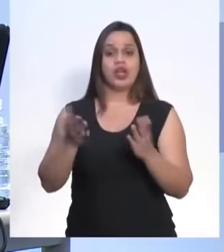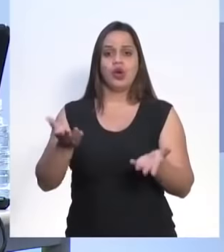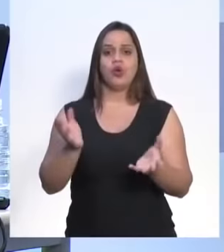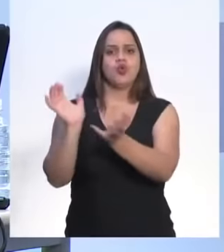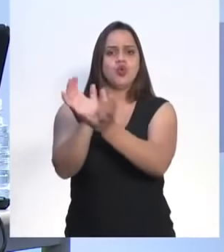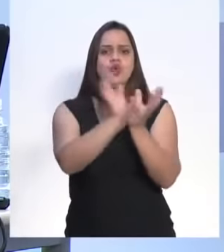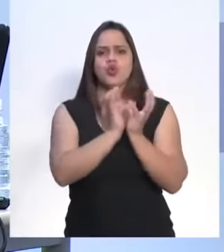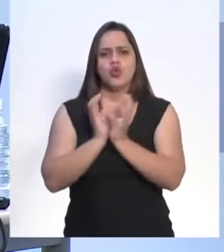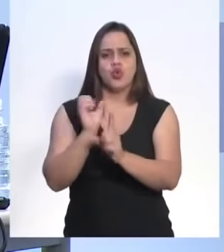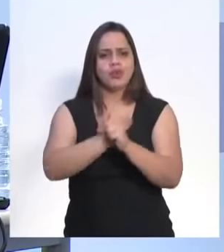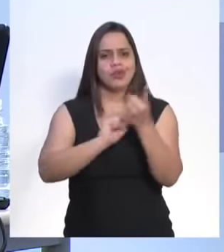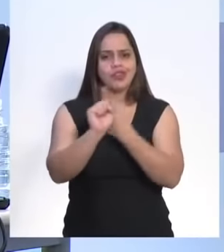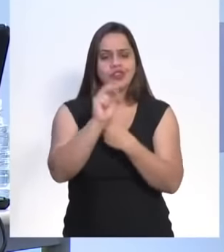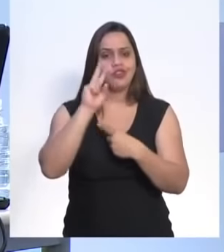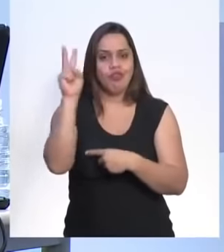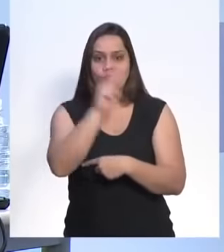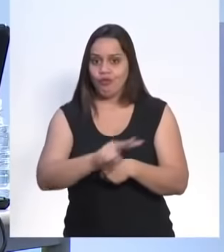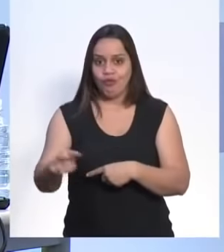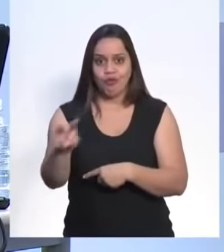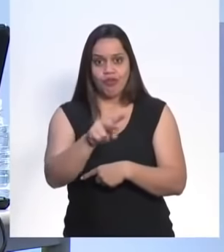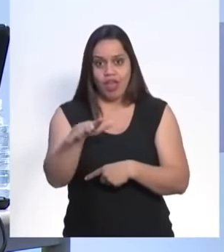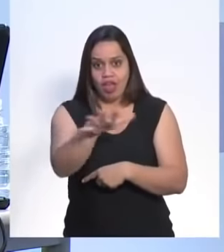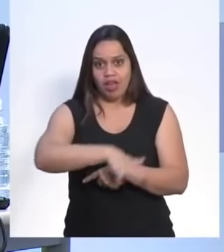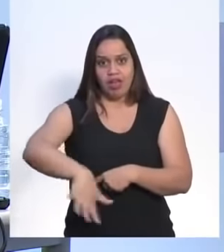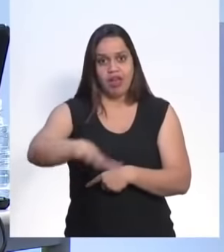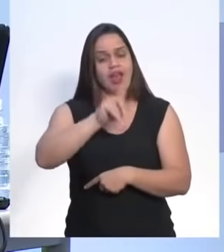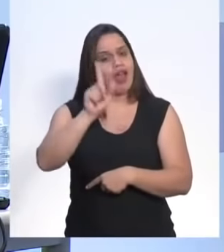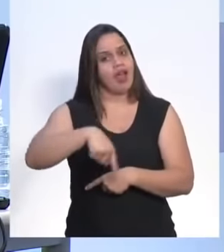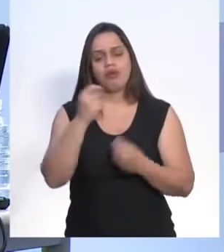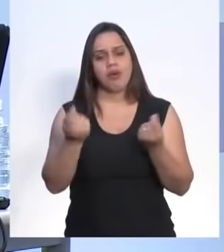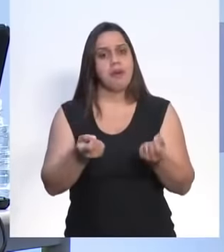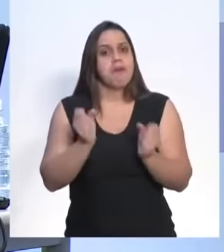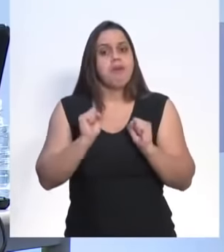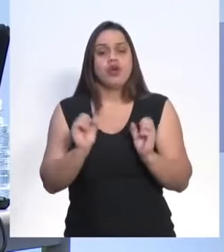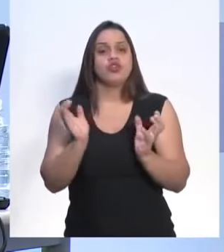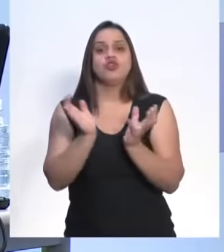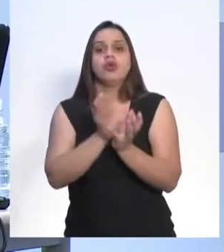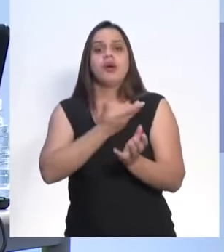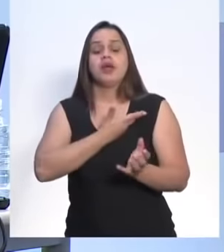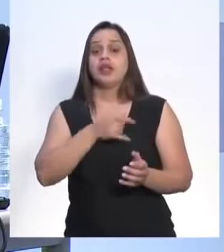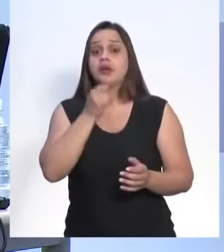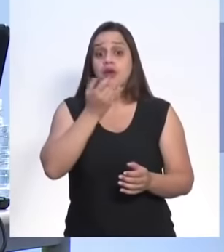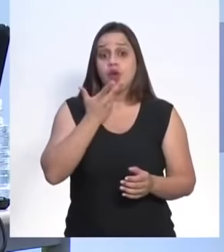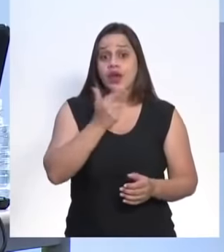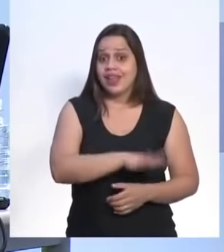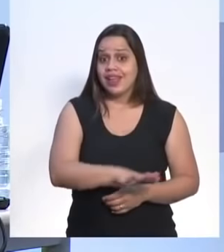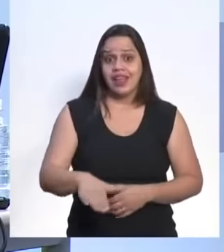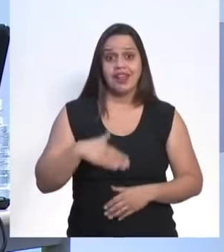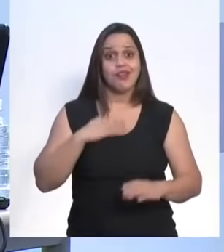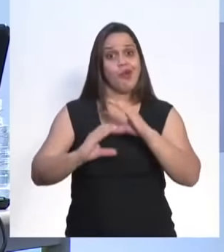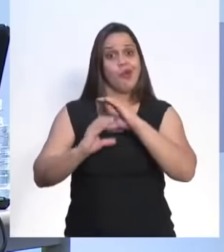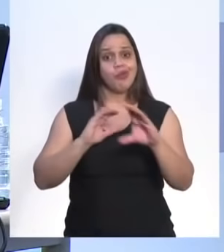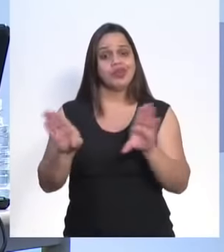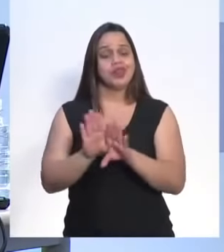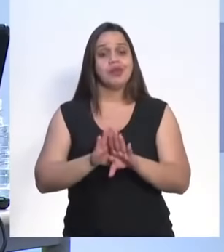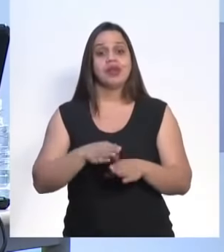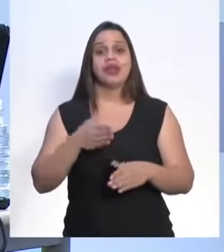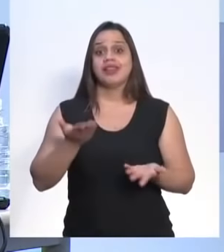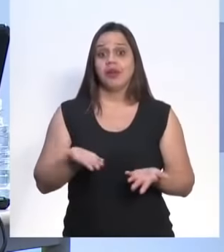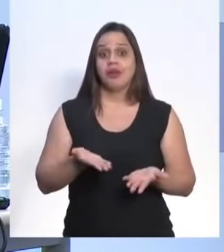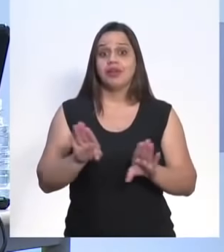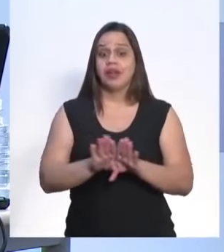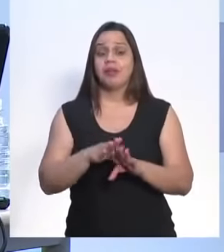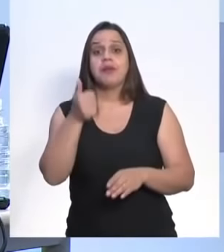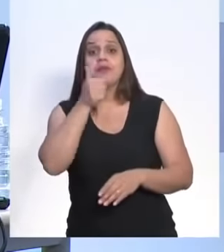nós encontramos na nossa sociedade, podendo ser um grupo de amigos, gente, crianças falam de um jeito. As nossas mães, minhas